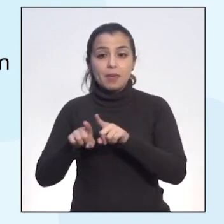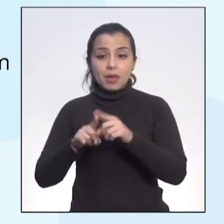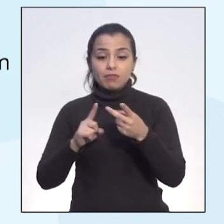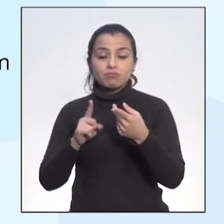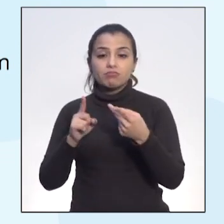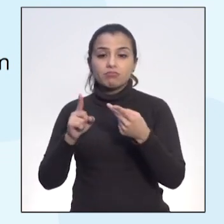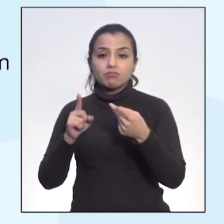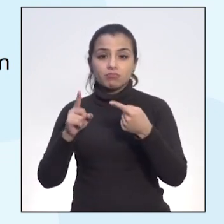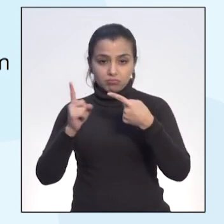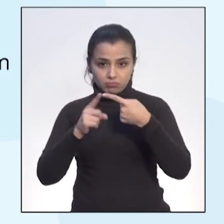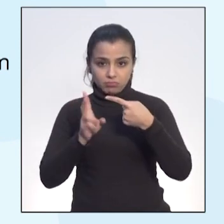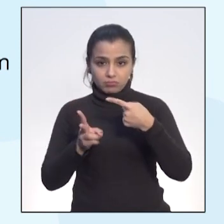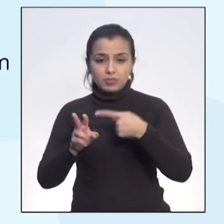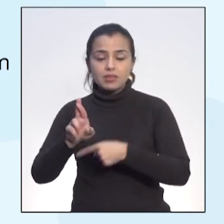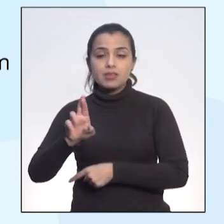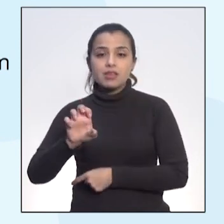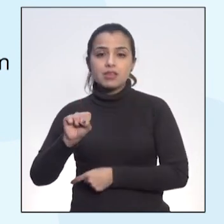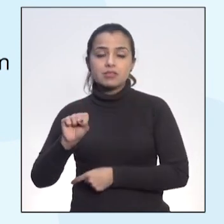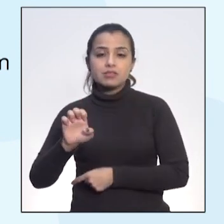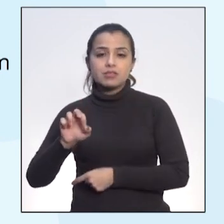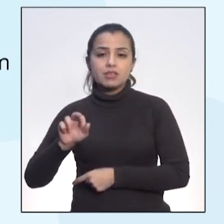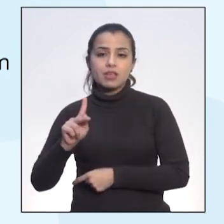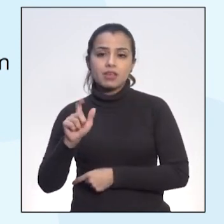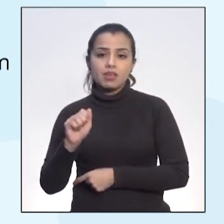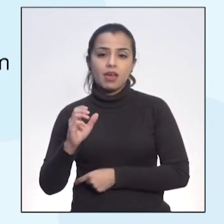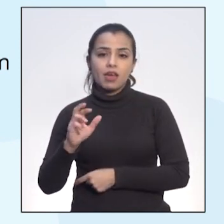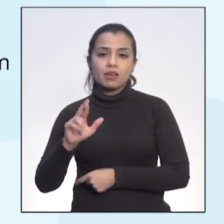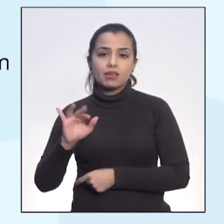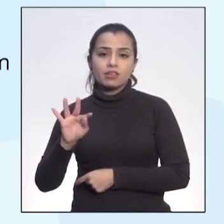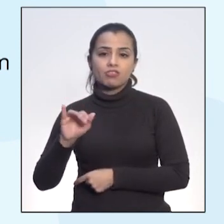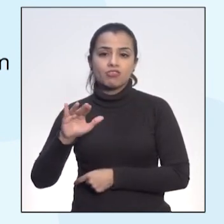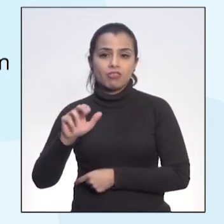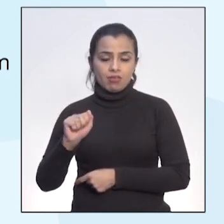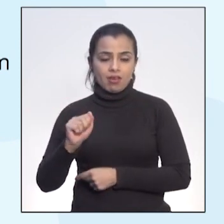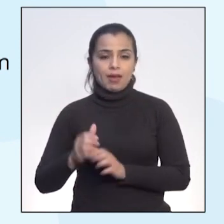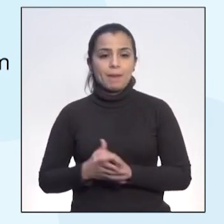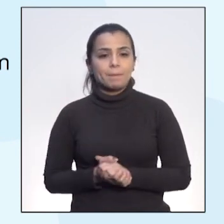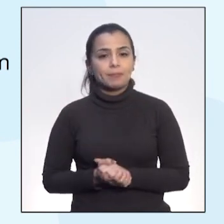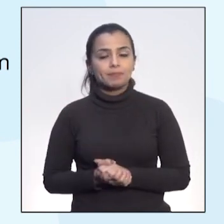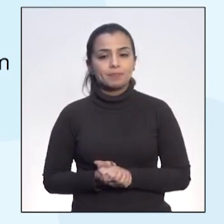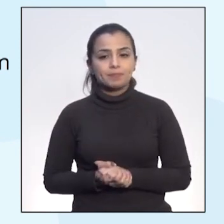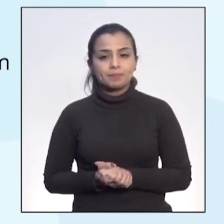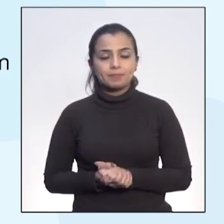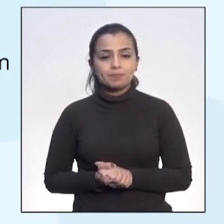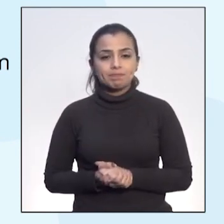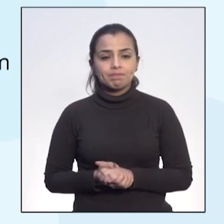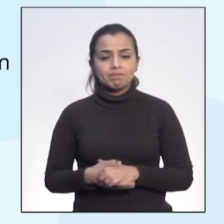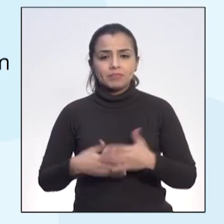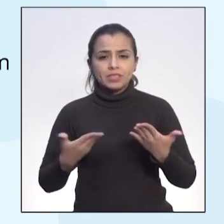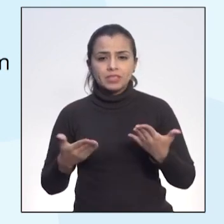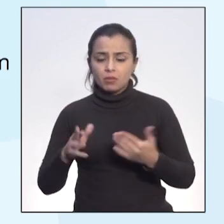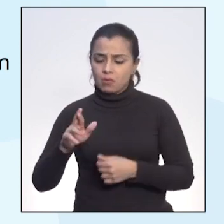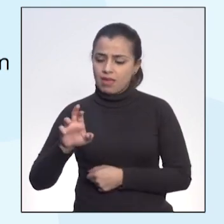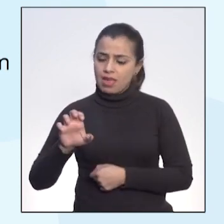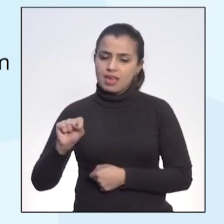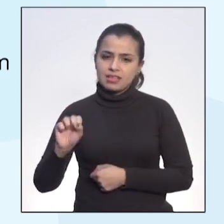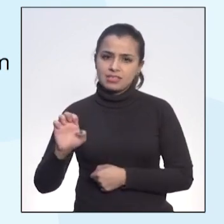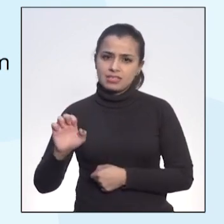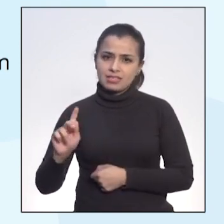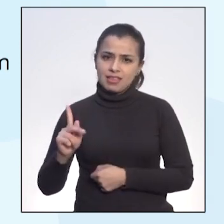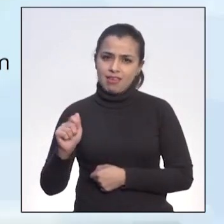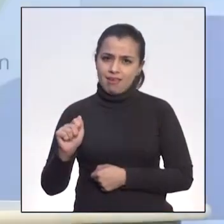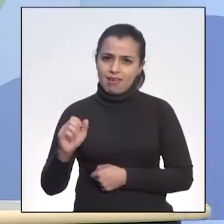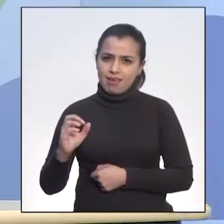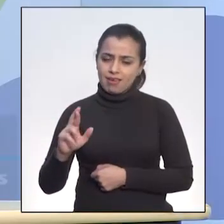isto hoje. Vamos usar, claro, assuntos diversos para podermos tratar deste tema. E o que seria uma resenha crítica? Era isso que eu